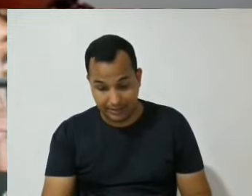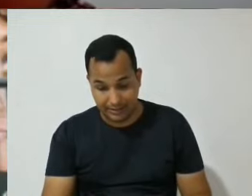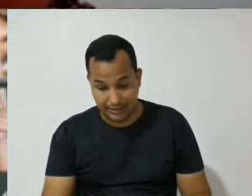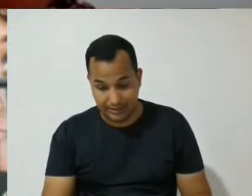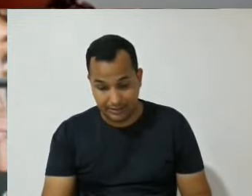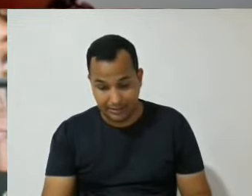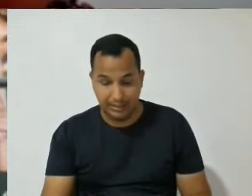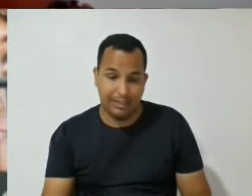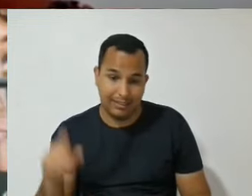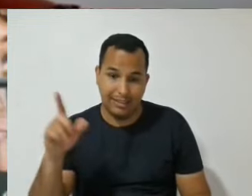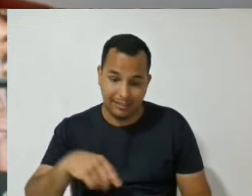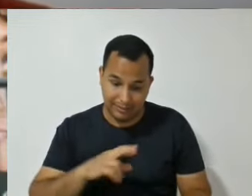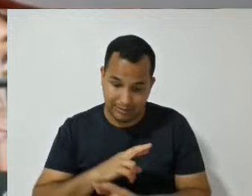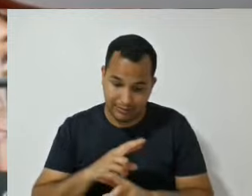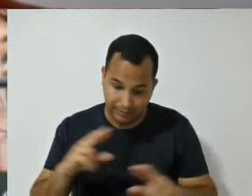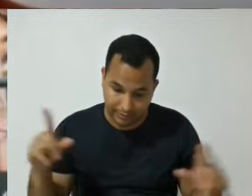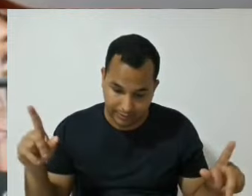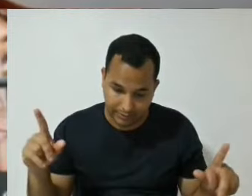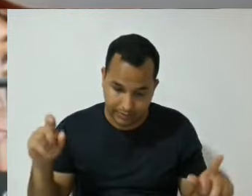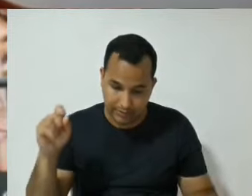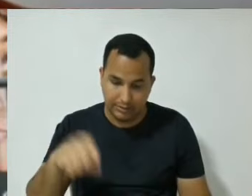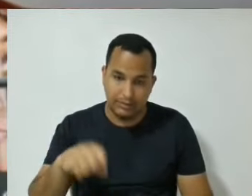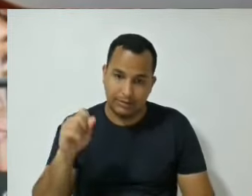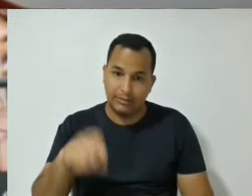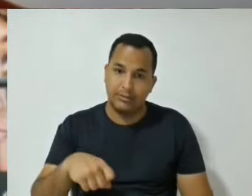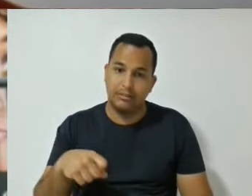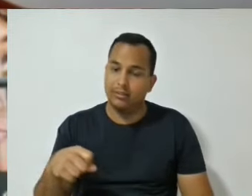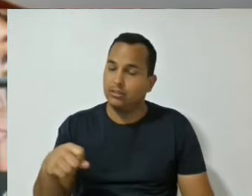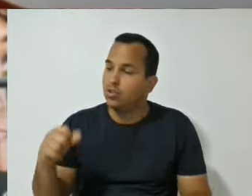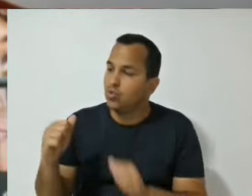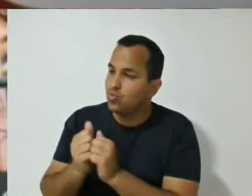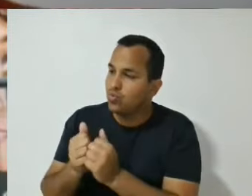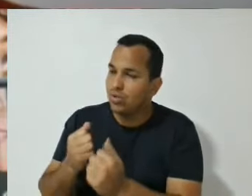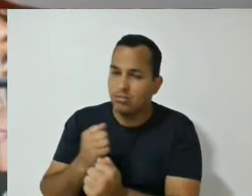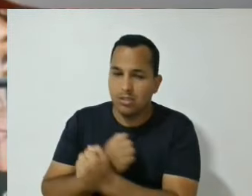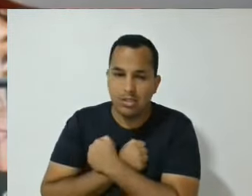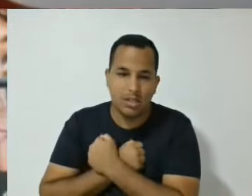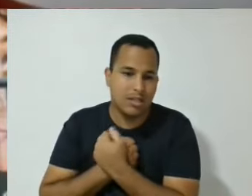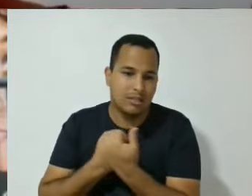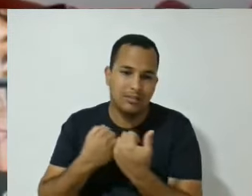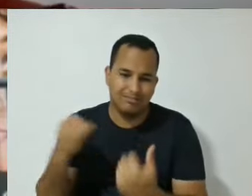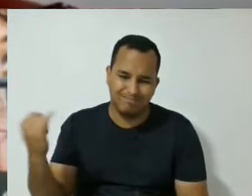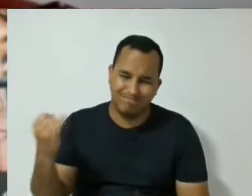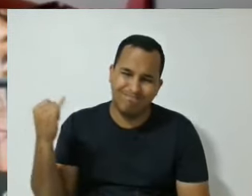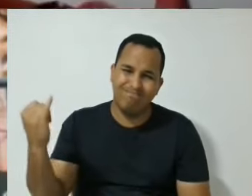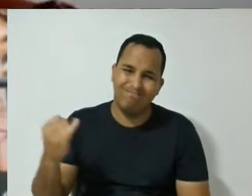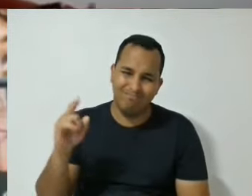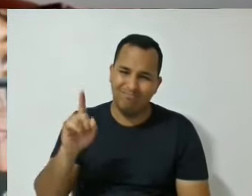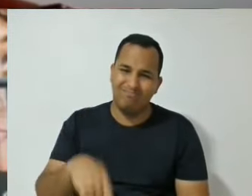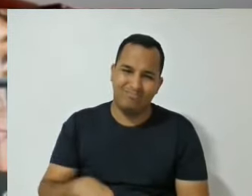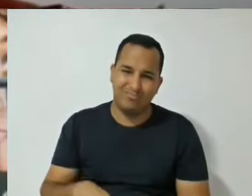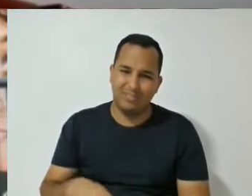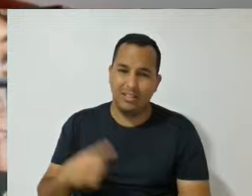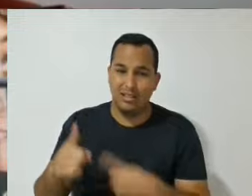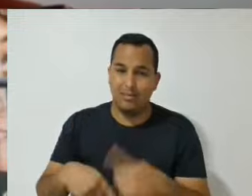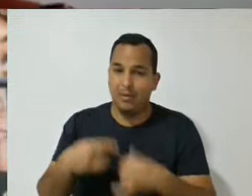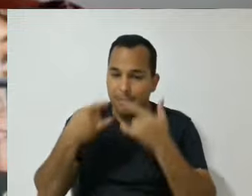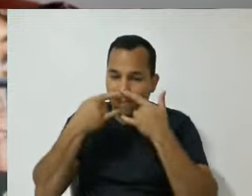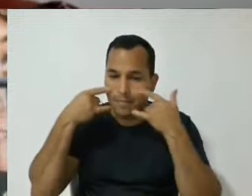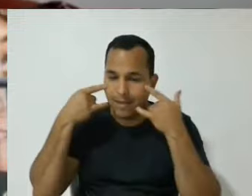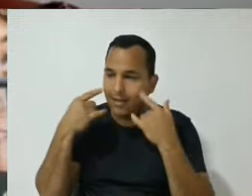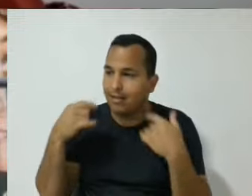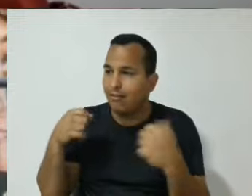tanta diferença nas nossas vidas, estarmos juntos, abraçarmos, né? E aquela coisa depois de máscara e toquinho, isso